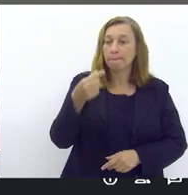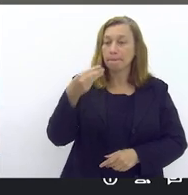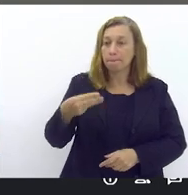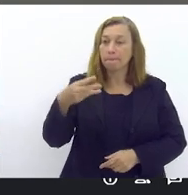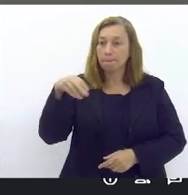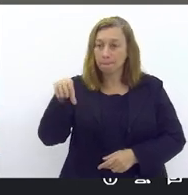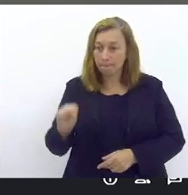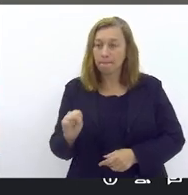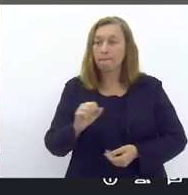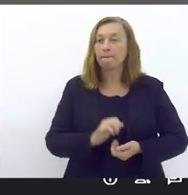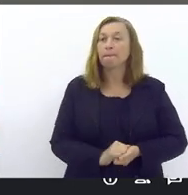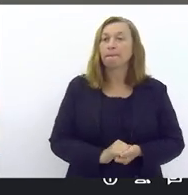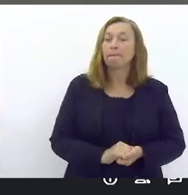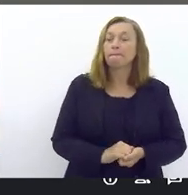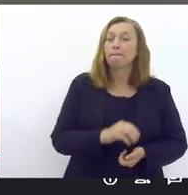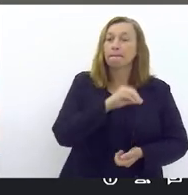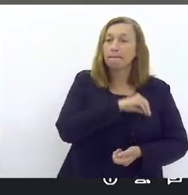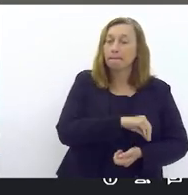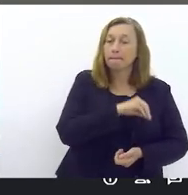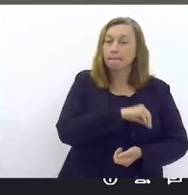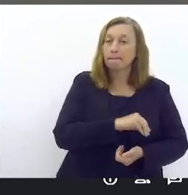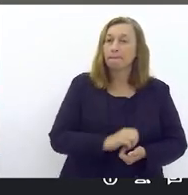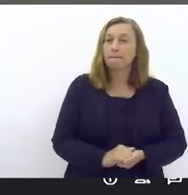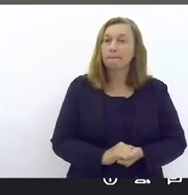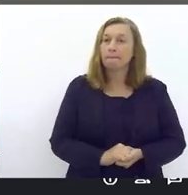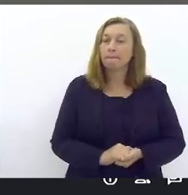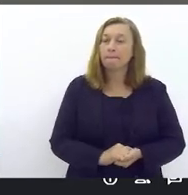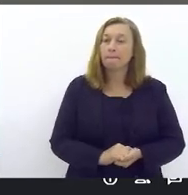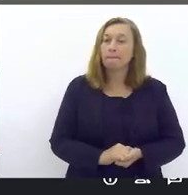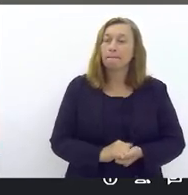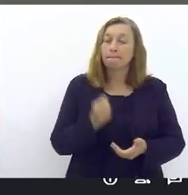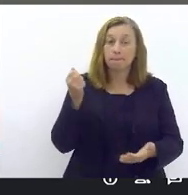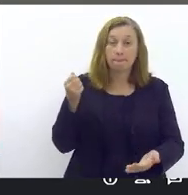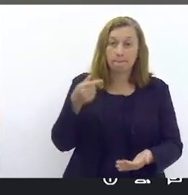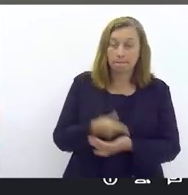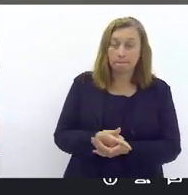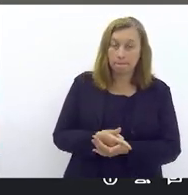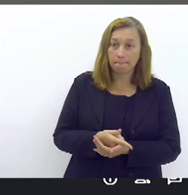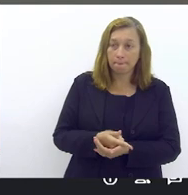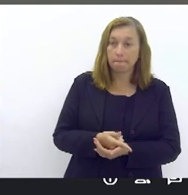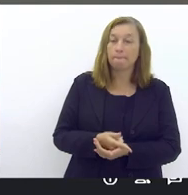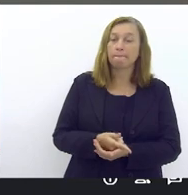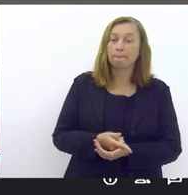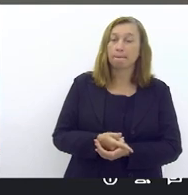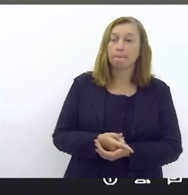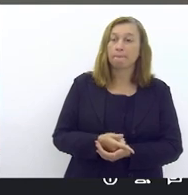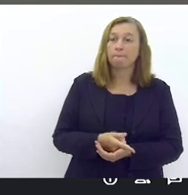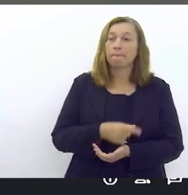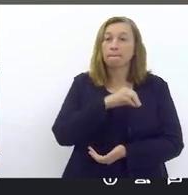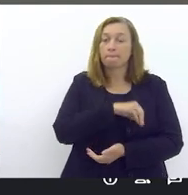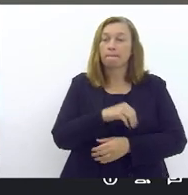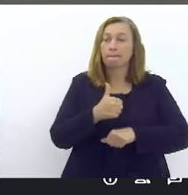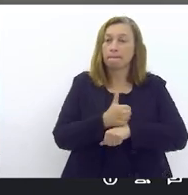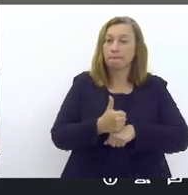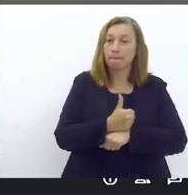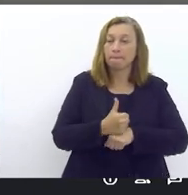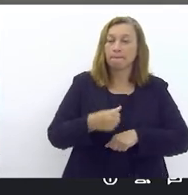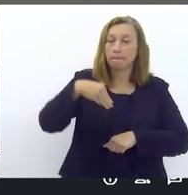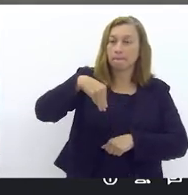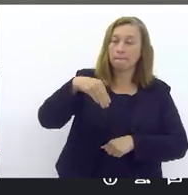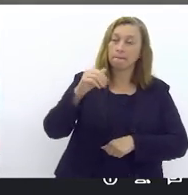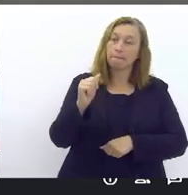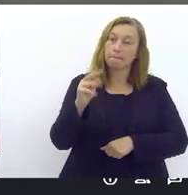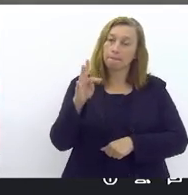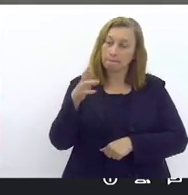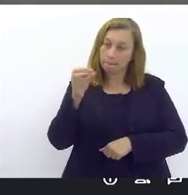11.738, né, que é a lei do piso, para disciplinar o pagamento do piso para os profissionais do magistério.